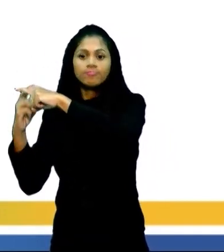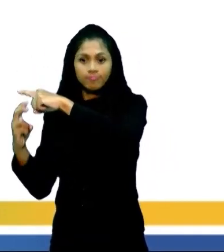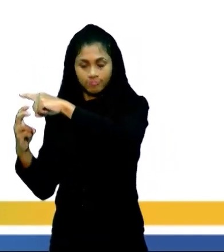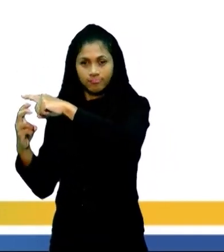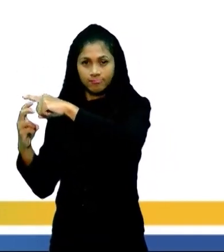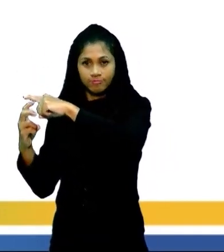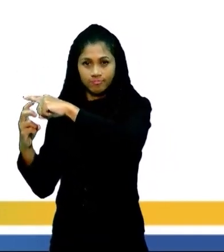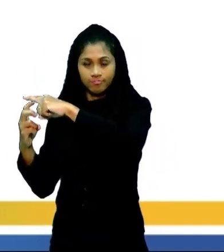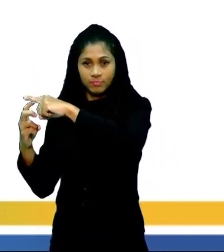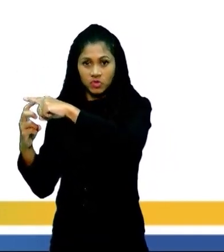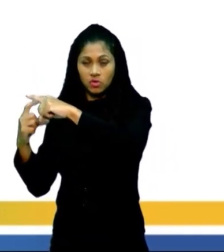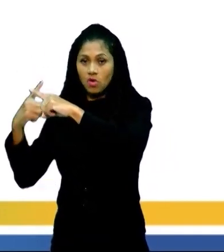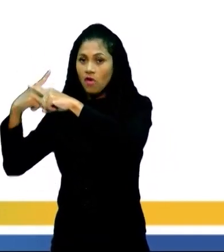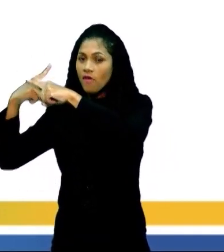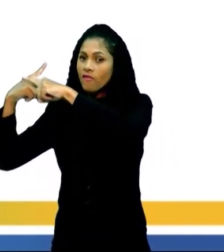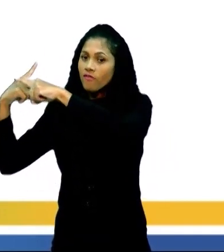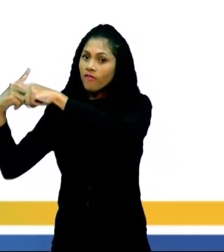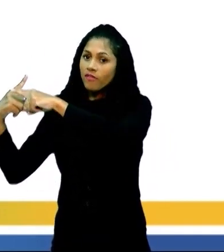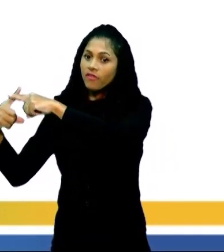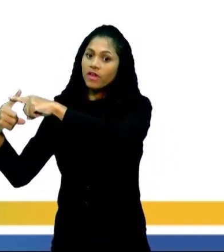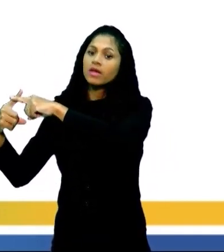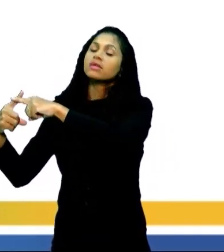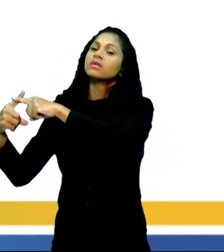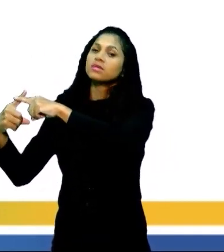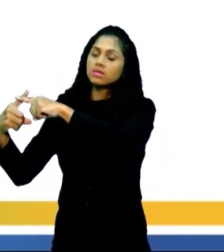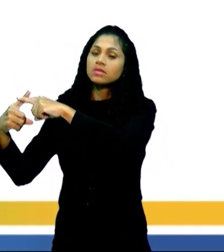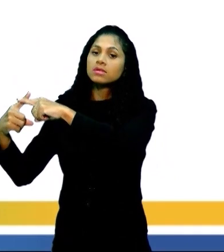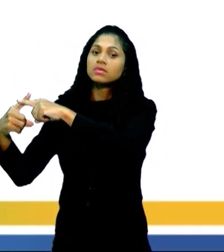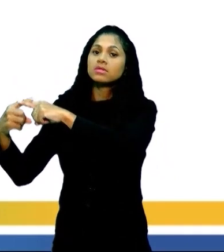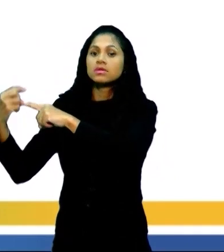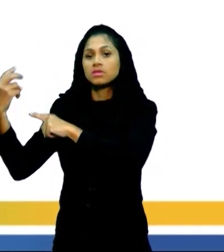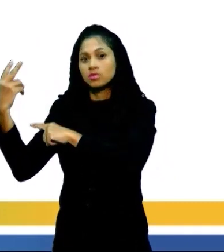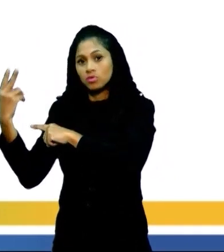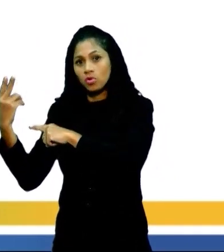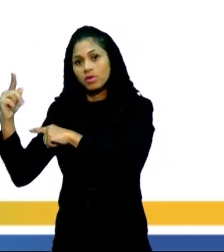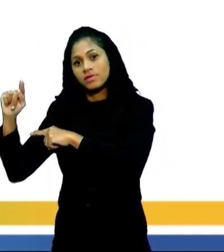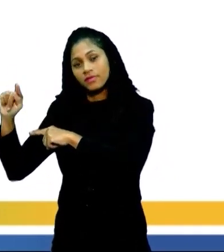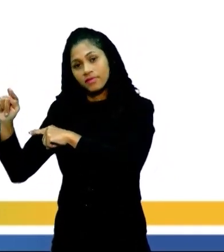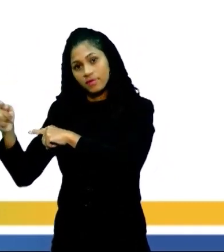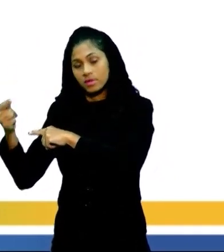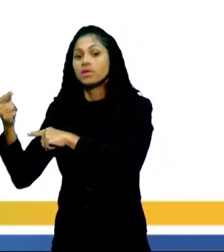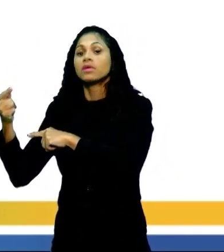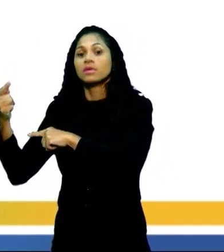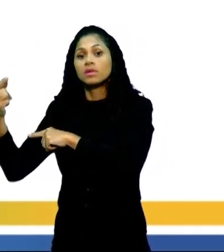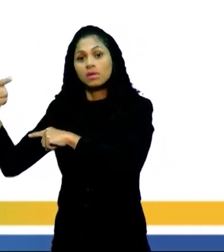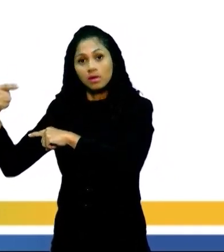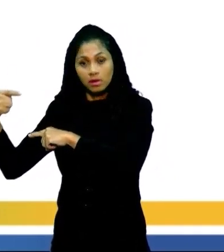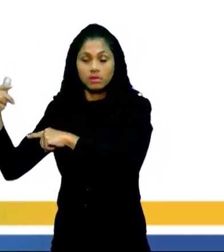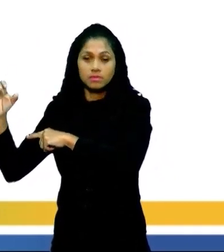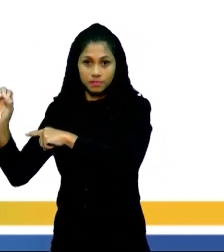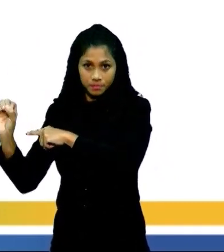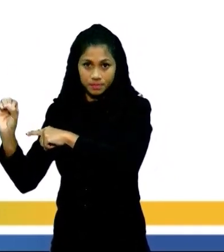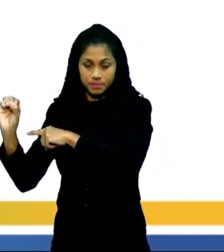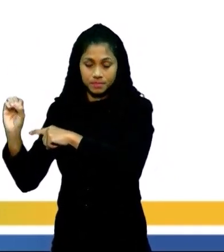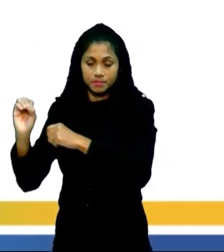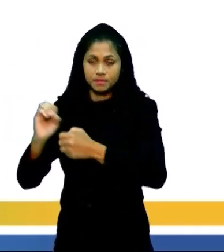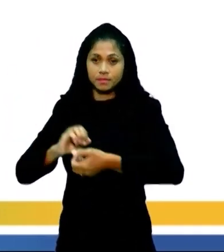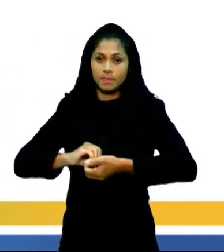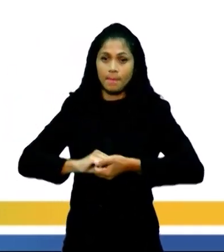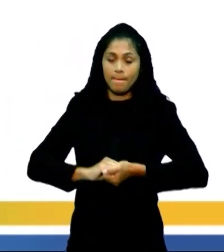e passou a ter um novo aumento, que agora é R$2,20. Então, seja 1/5